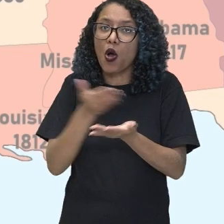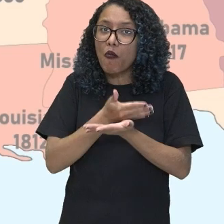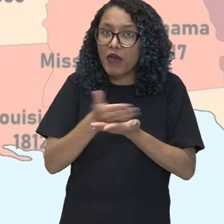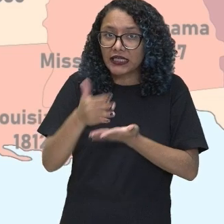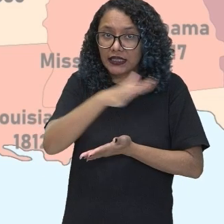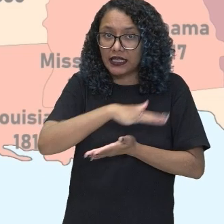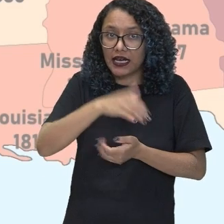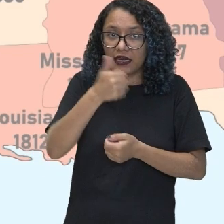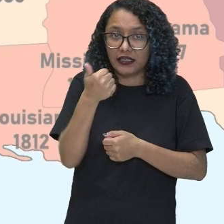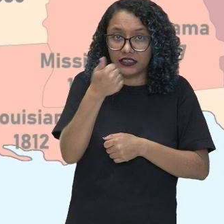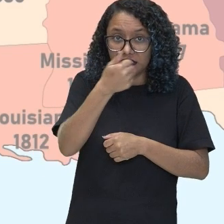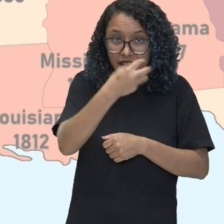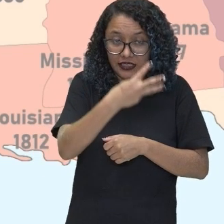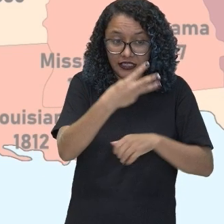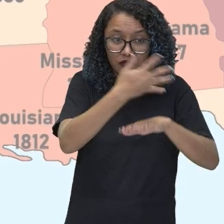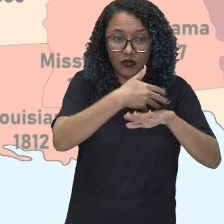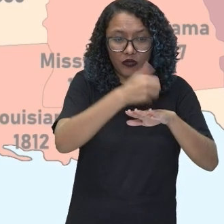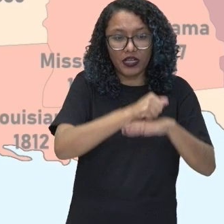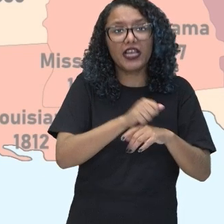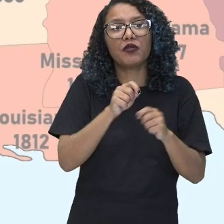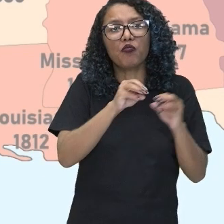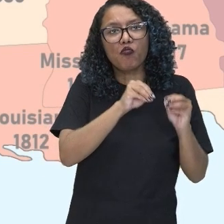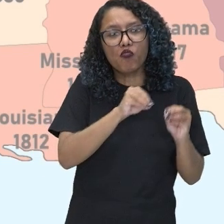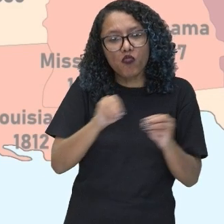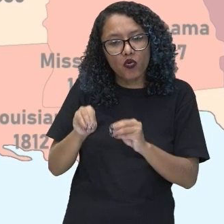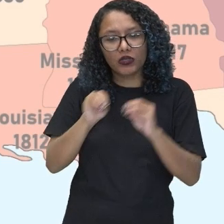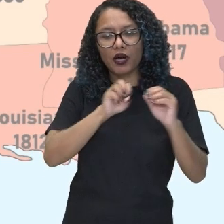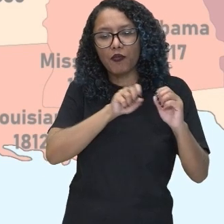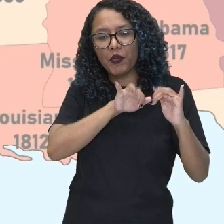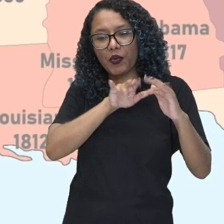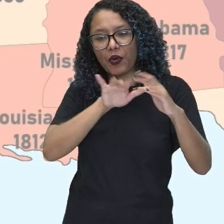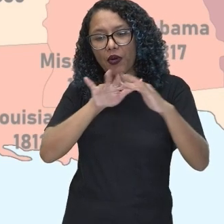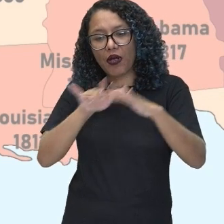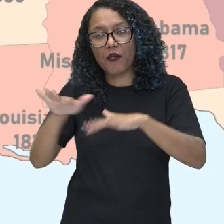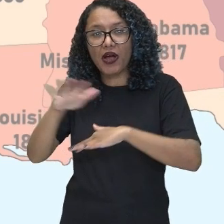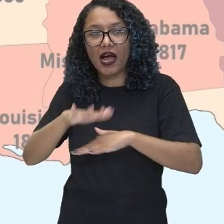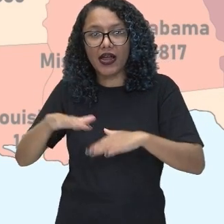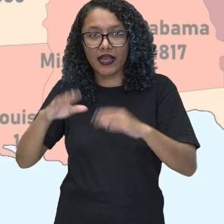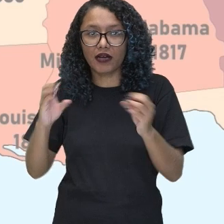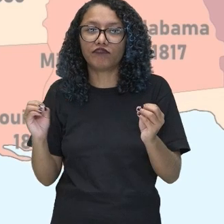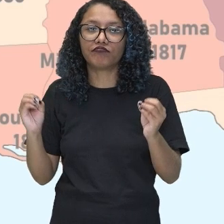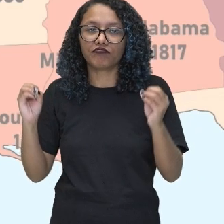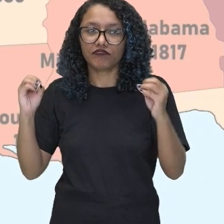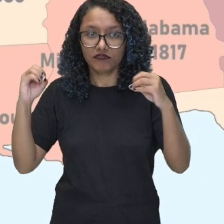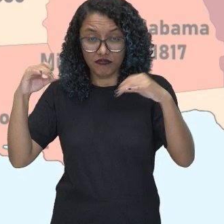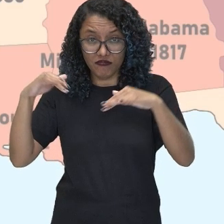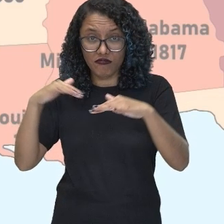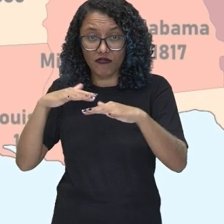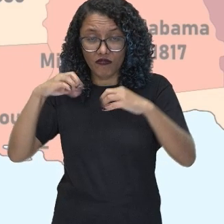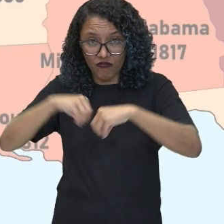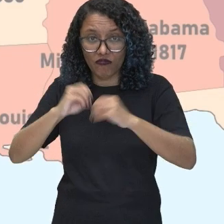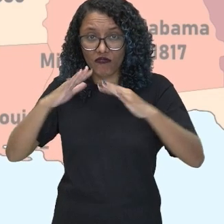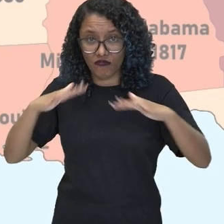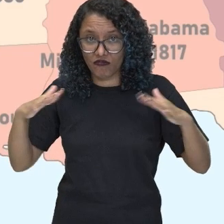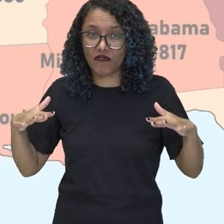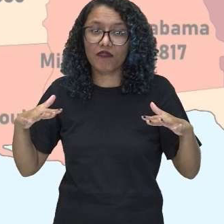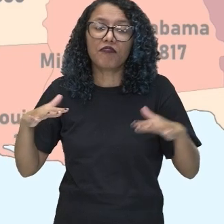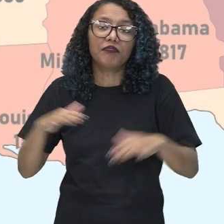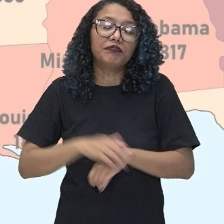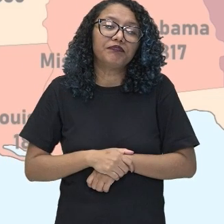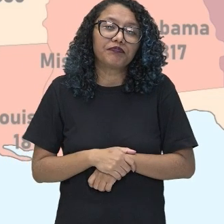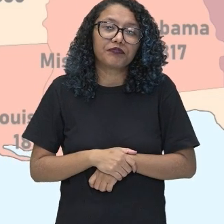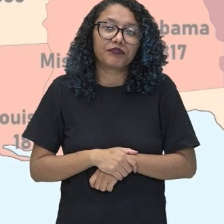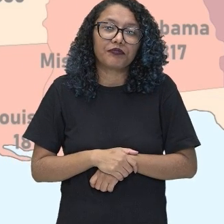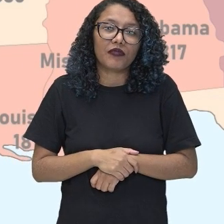para outra parte, até chegarmos, então, ali ao Oceano Pacífico. Então, vamos lá. Algumas terras nós